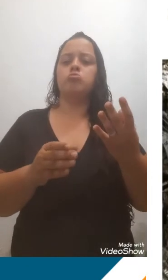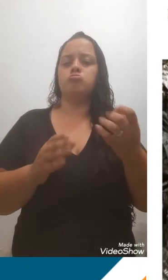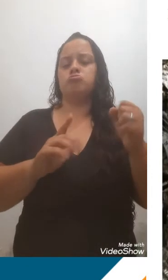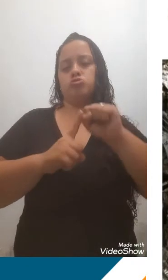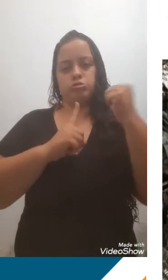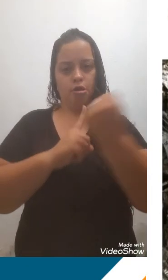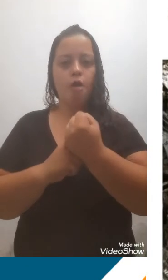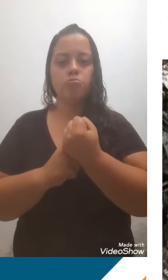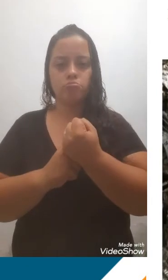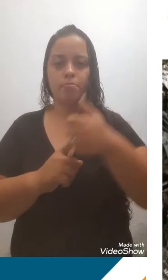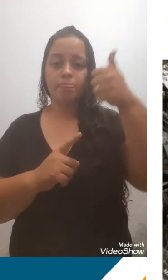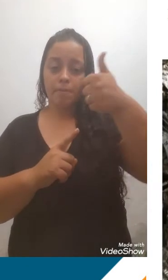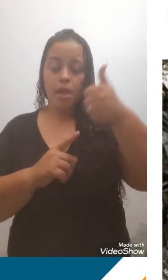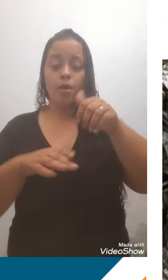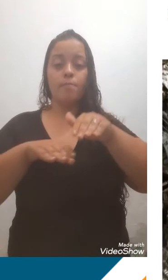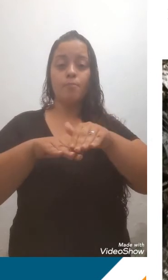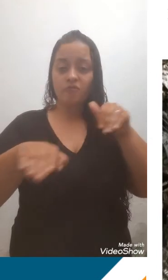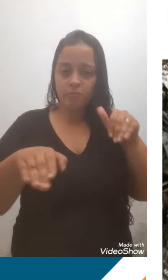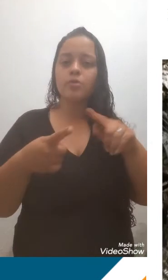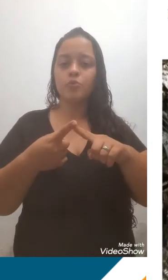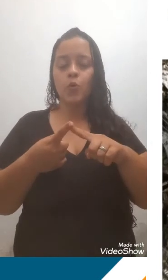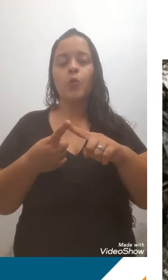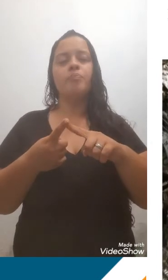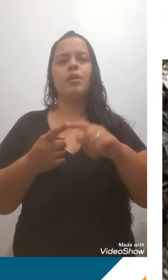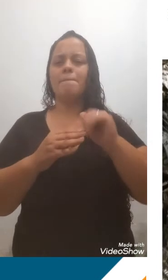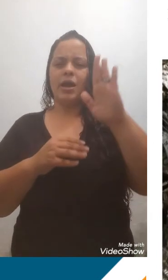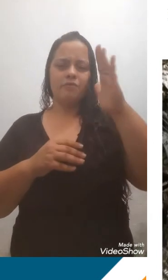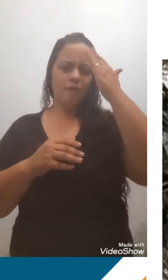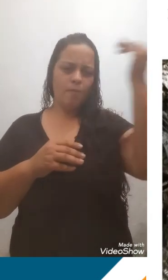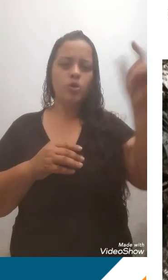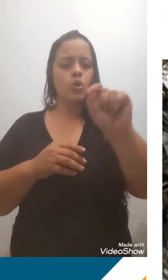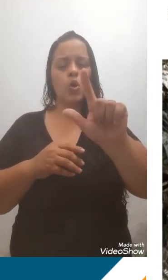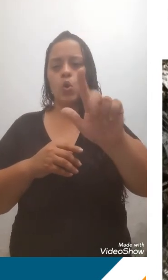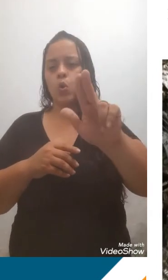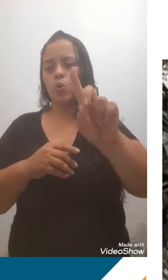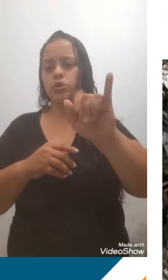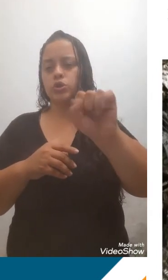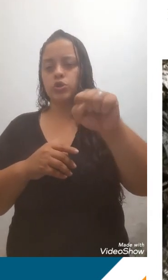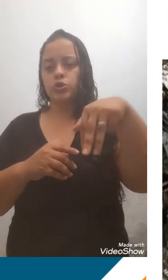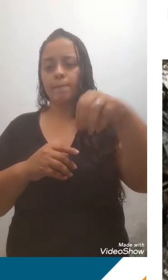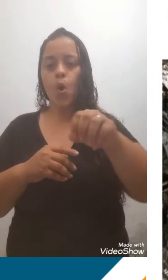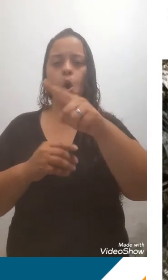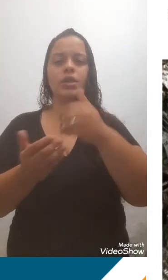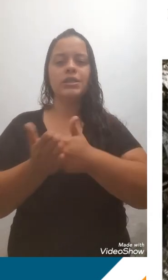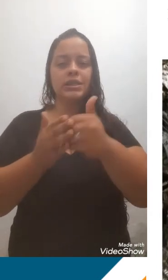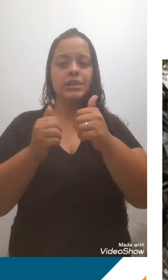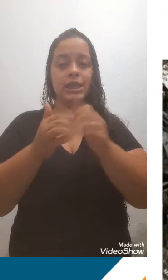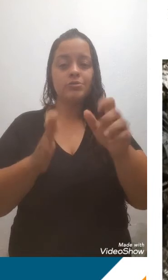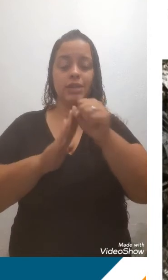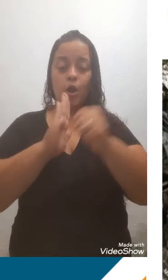primeiro movimento de trabalhadores, né, e um dos mais famosos foi o ludismo, que no início do século XIX